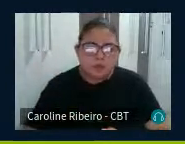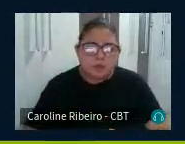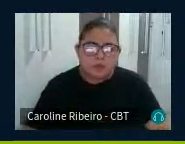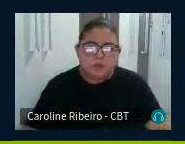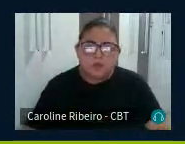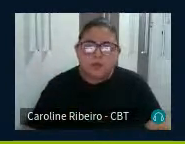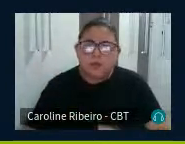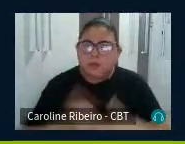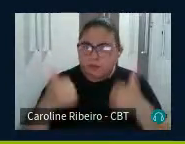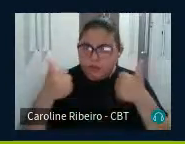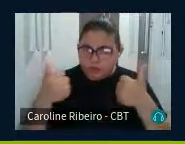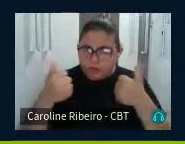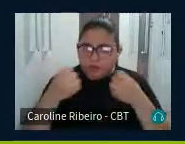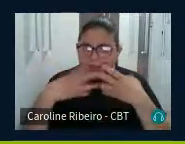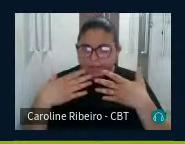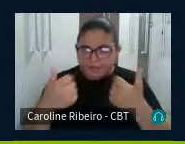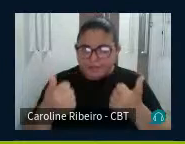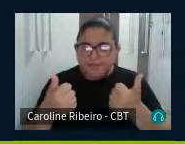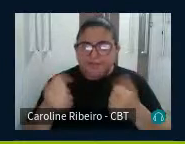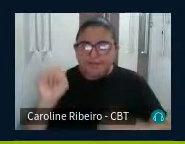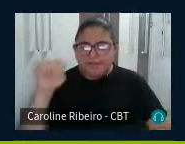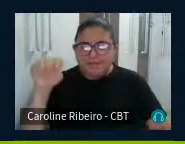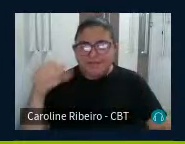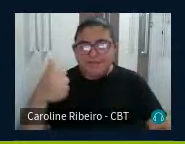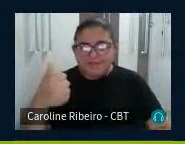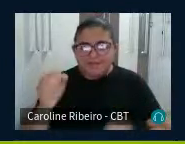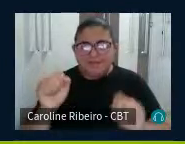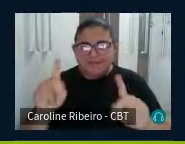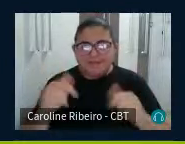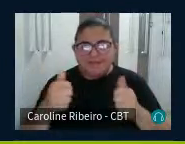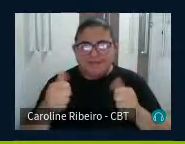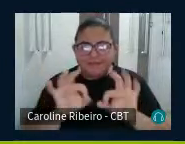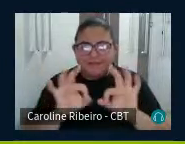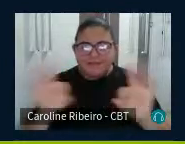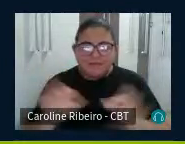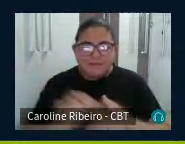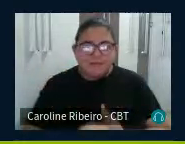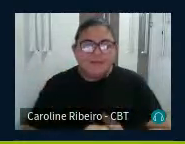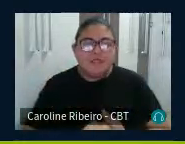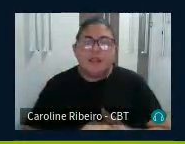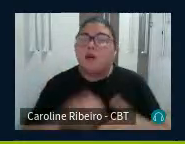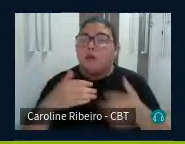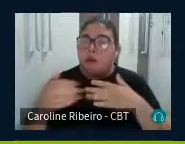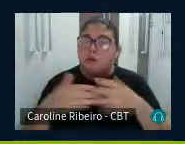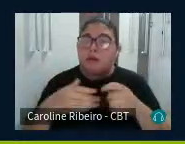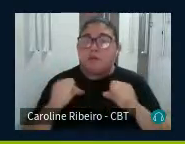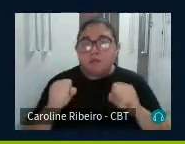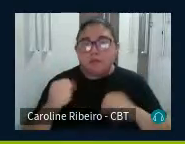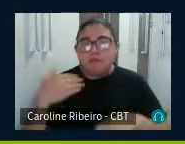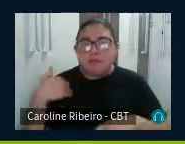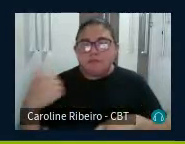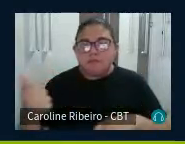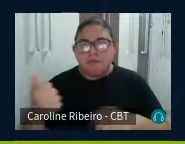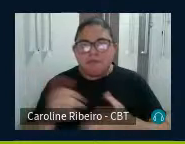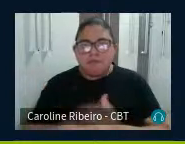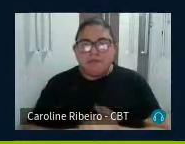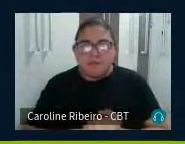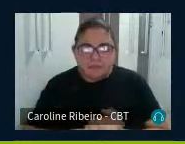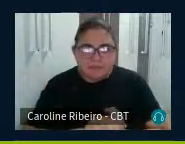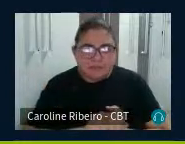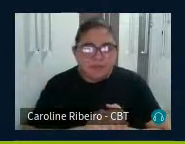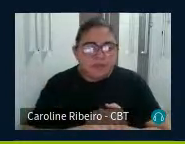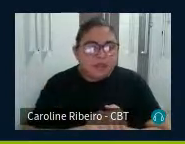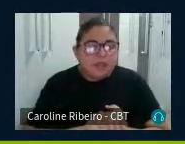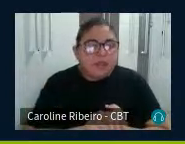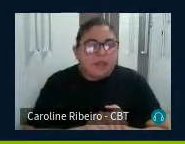Tá tudo bem, Carol? Tá bom a velocidade? Então tá bom, qualquer coisa é só chamar aqui, tá bom? Vamos lá.